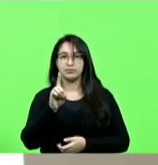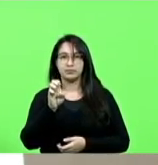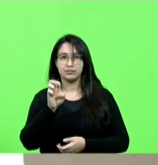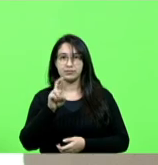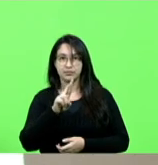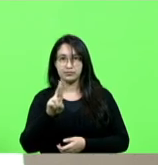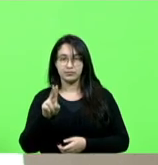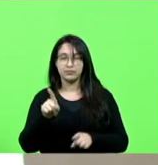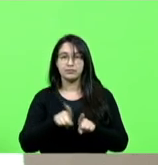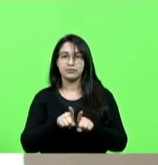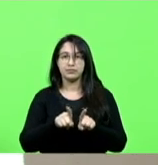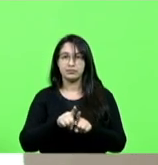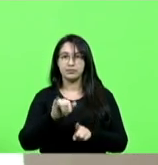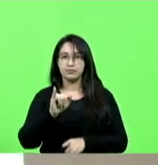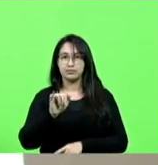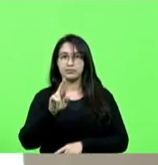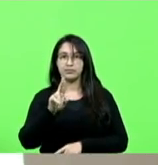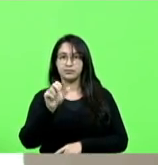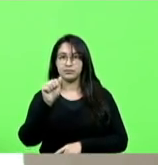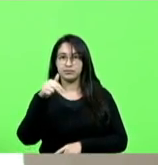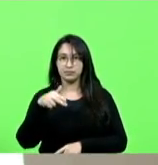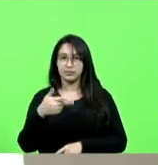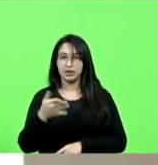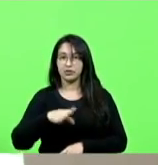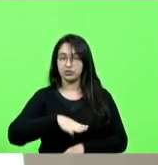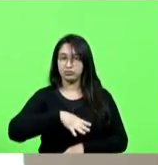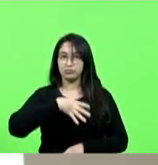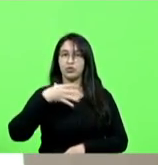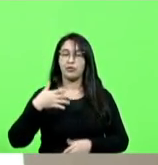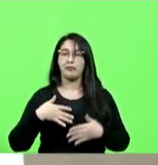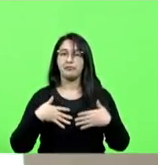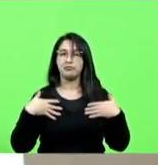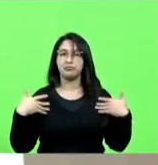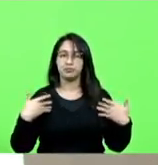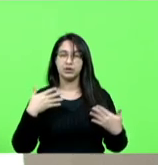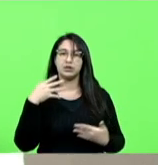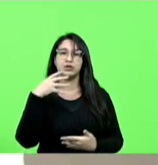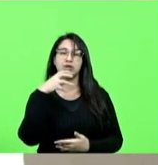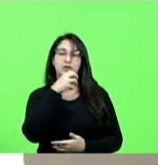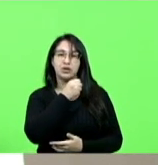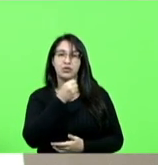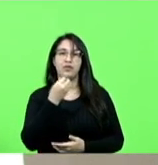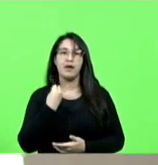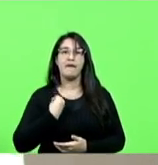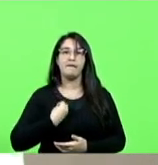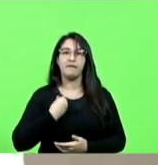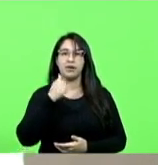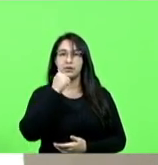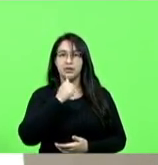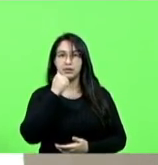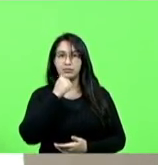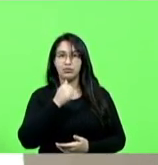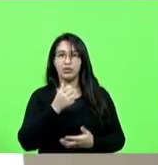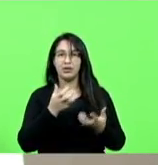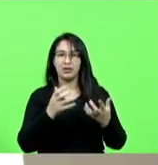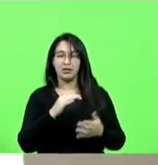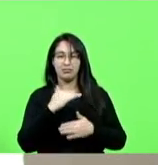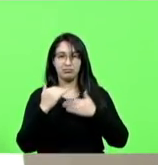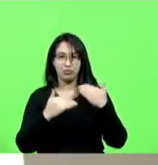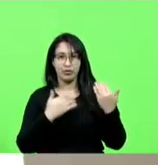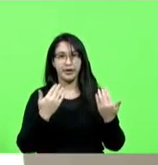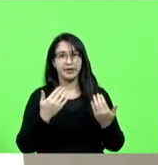José Aguiar. Pelo ato de bravura ao salvar a vida de mulher que tentou cometer suicídio no município de Seara. Em discussão.